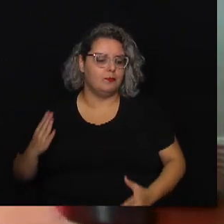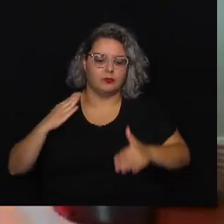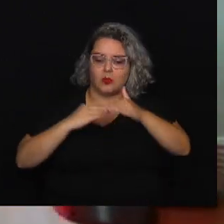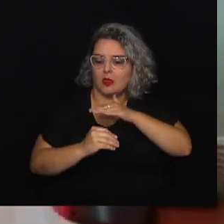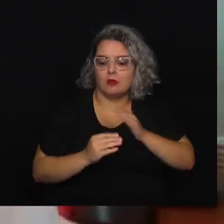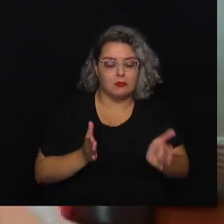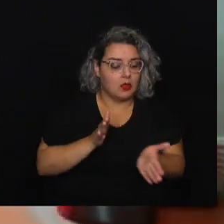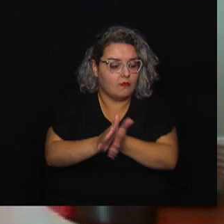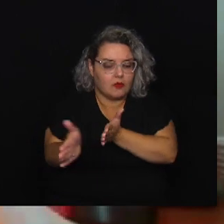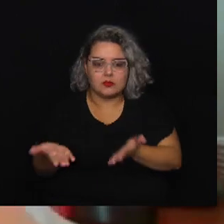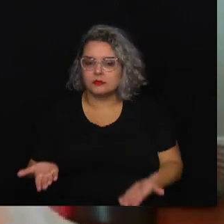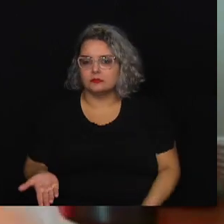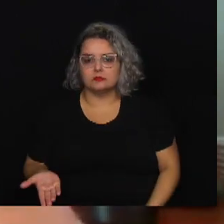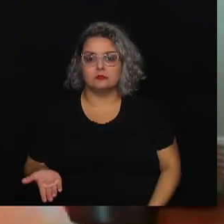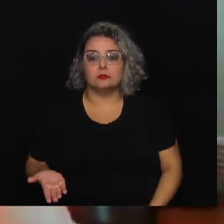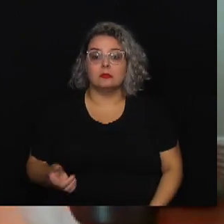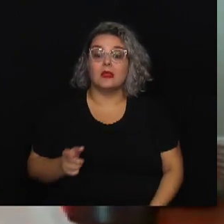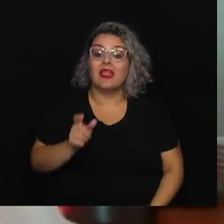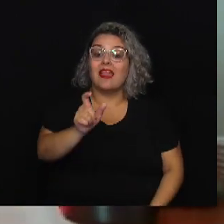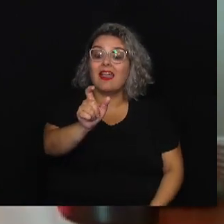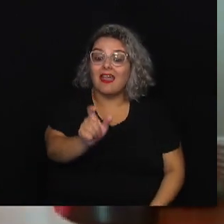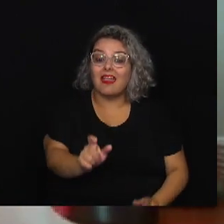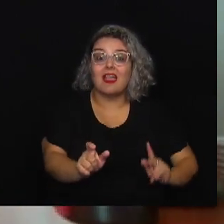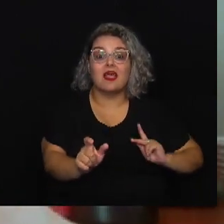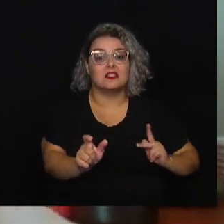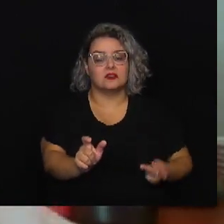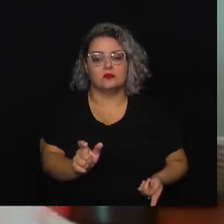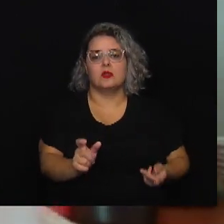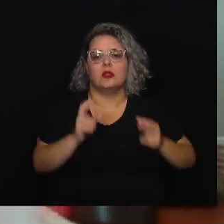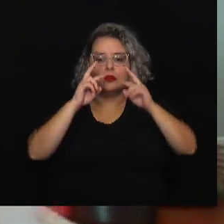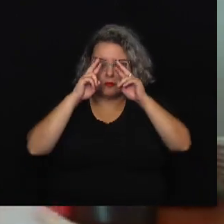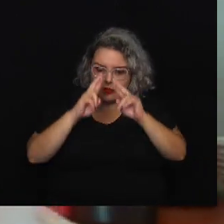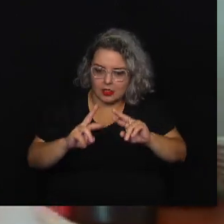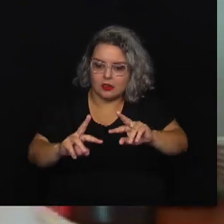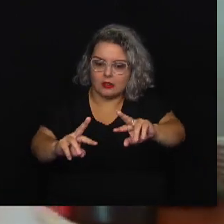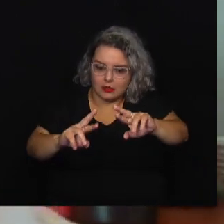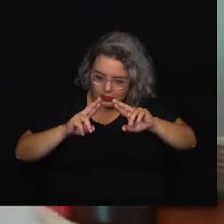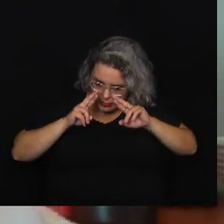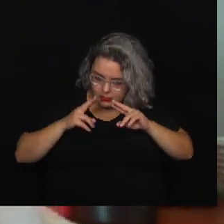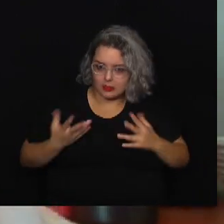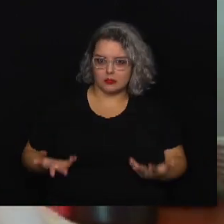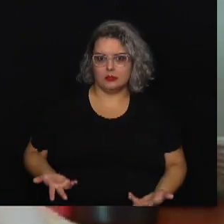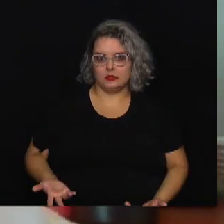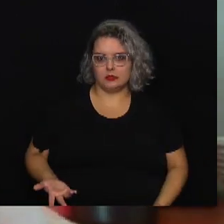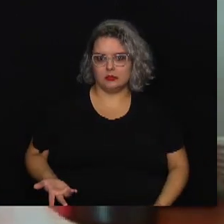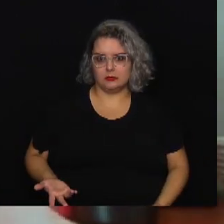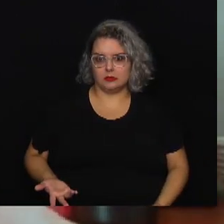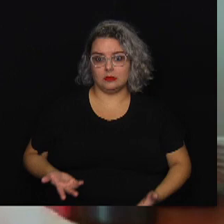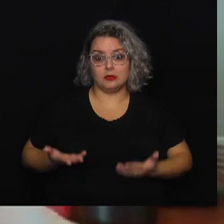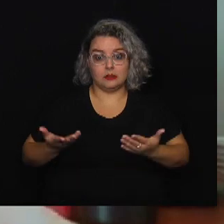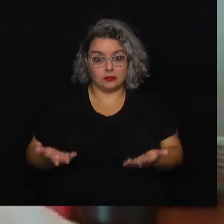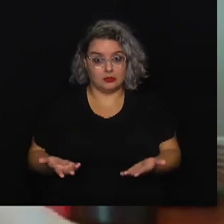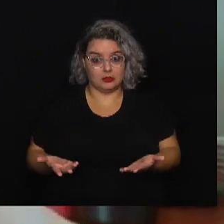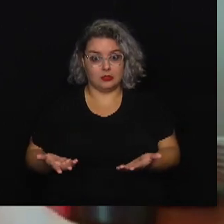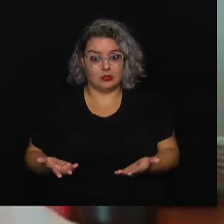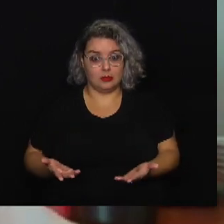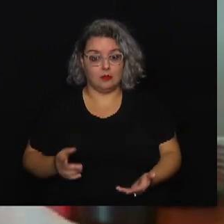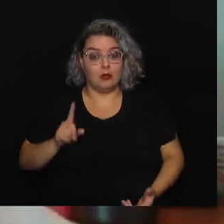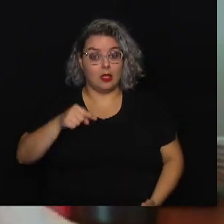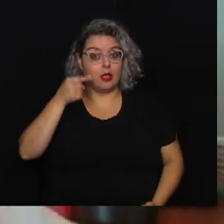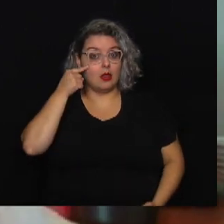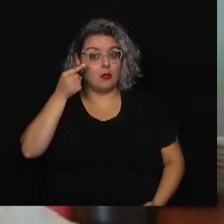refugiado. Eu tenho que respeitar também e ser respeitado, né? Então, essa é uma